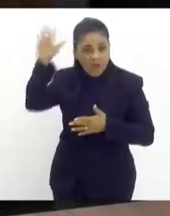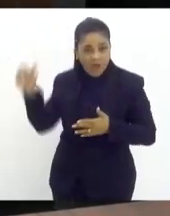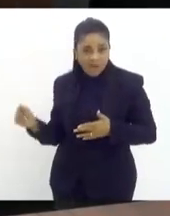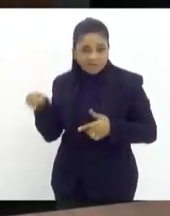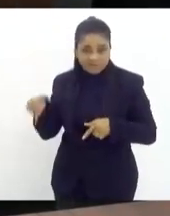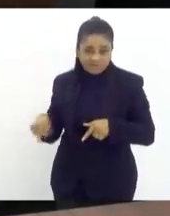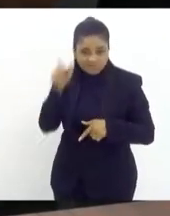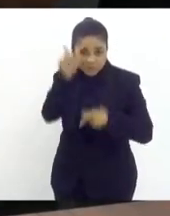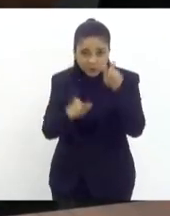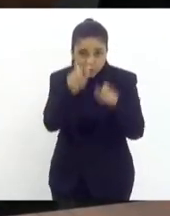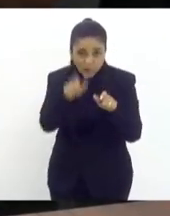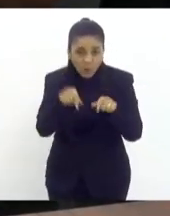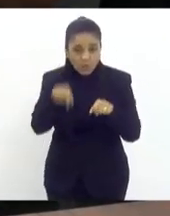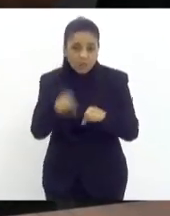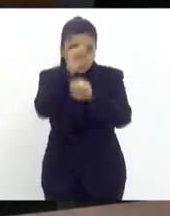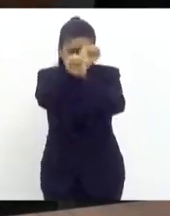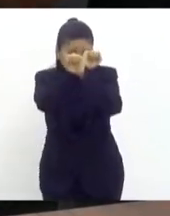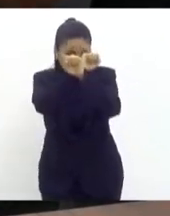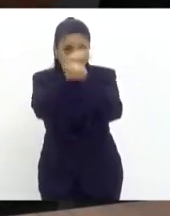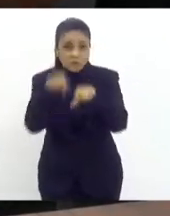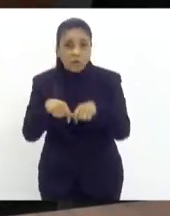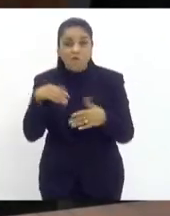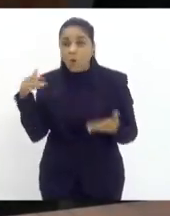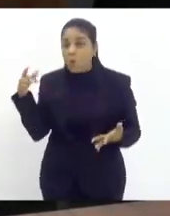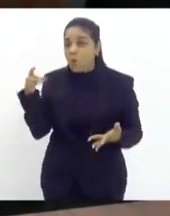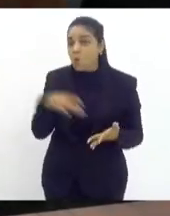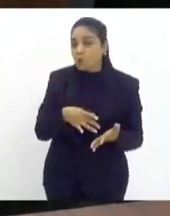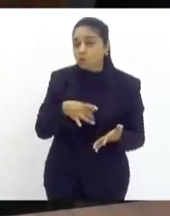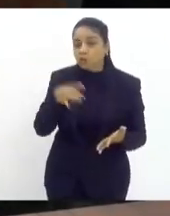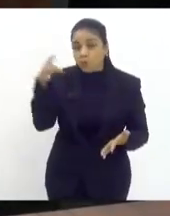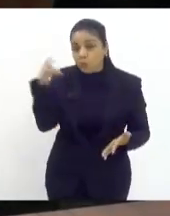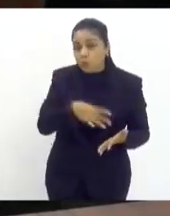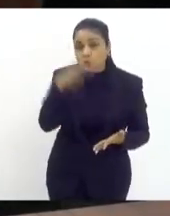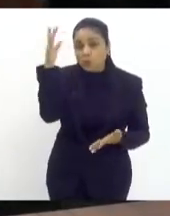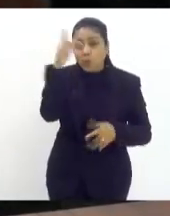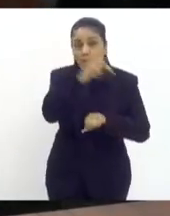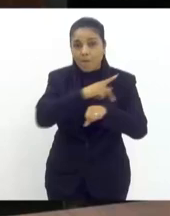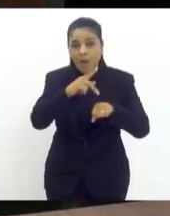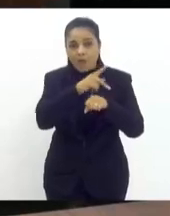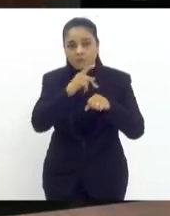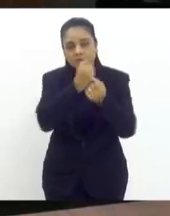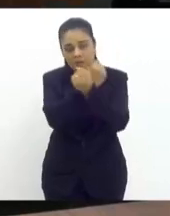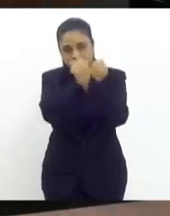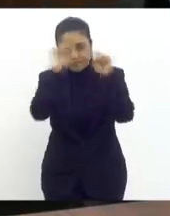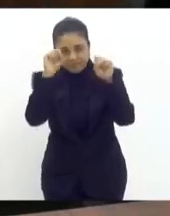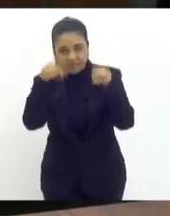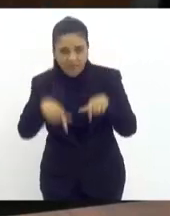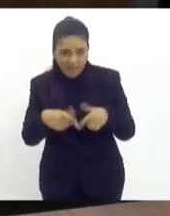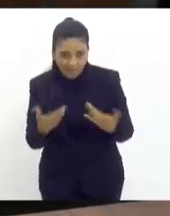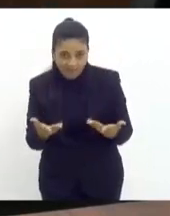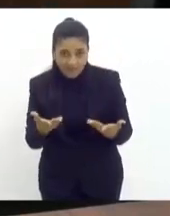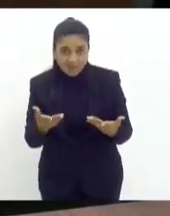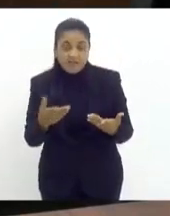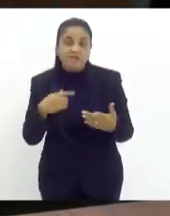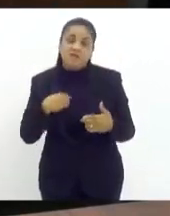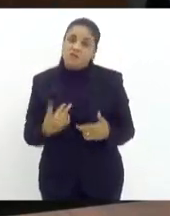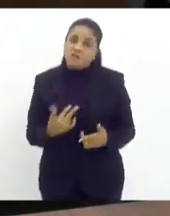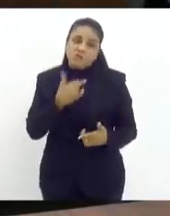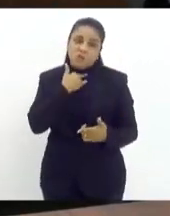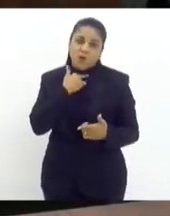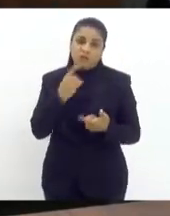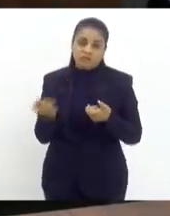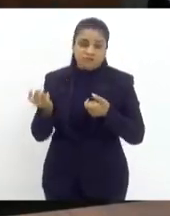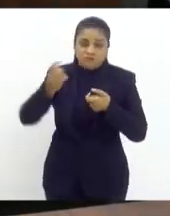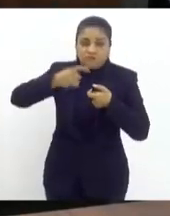nas Américas foi o último país abolir a escravidão mas o Brasil não pode negar também a sua volta para casa